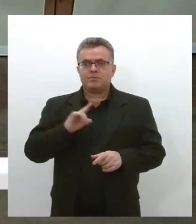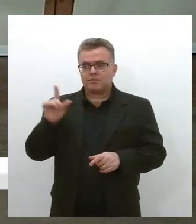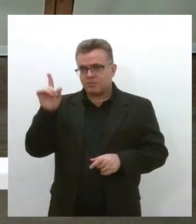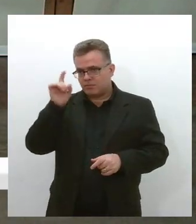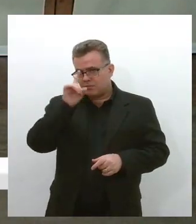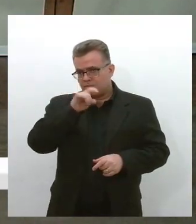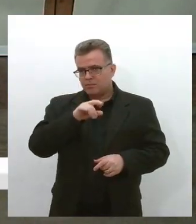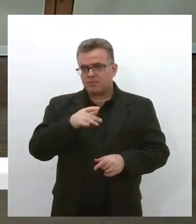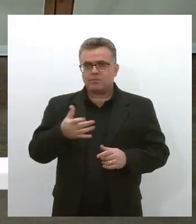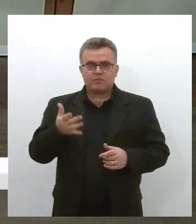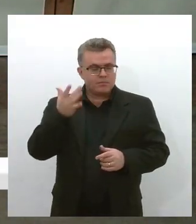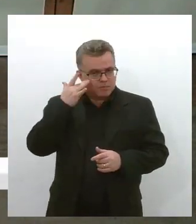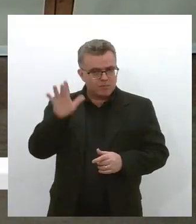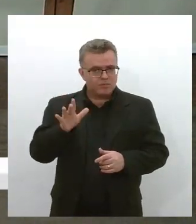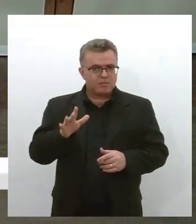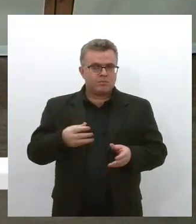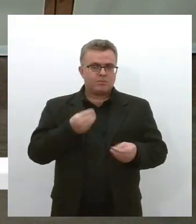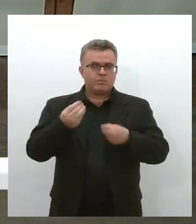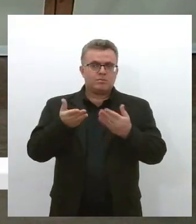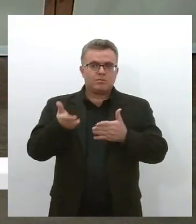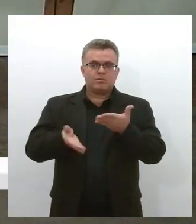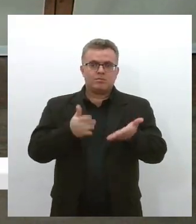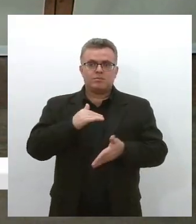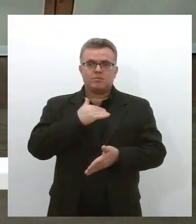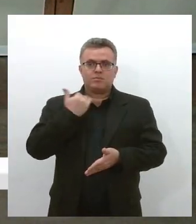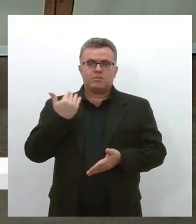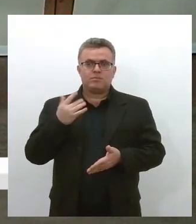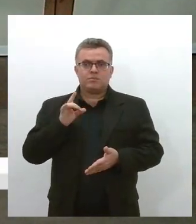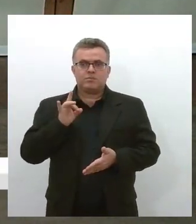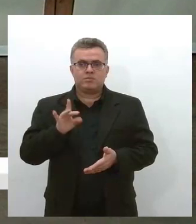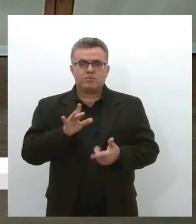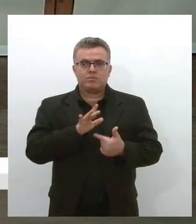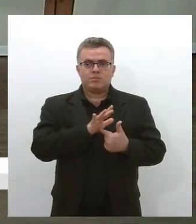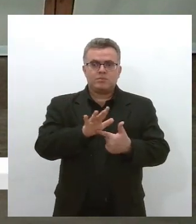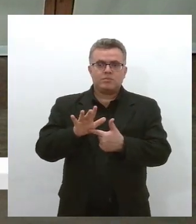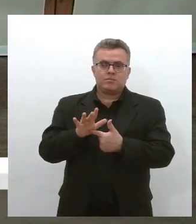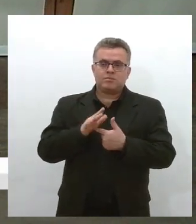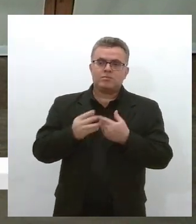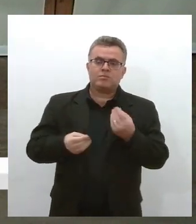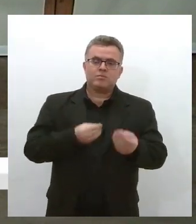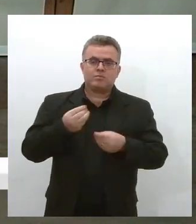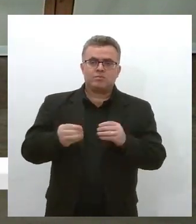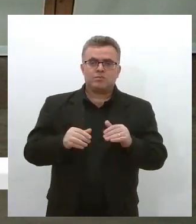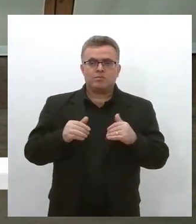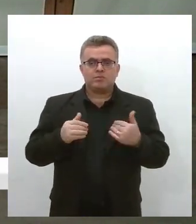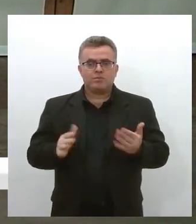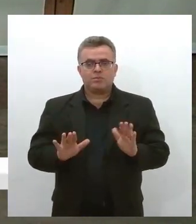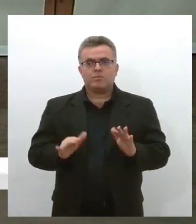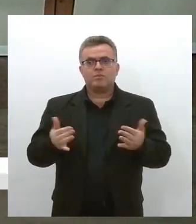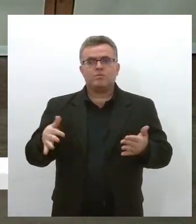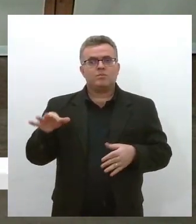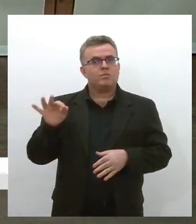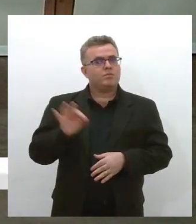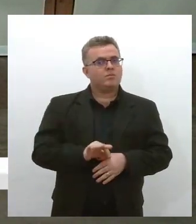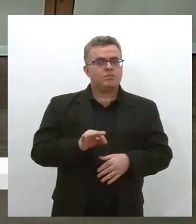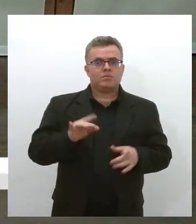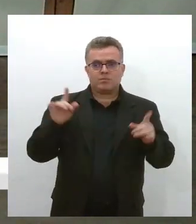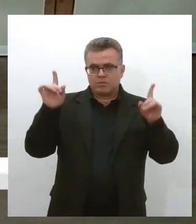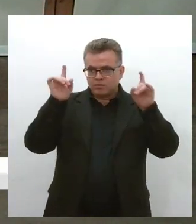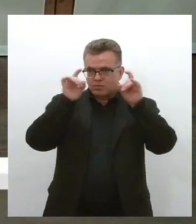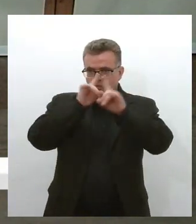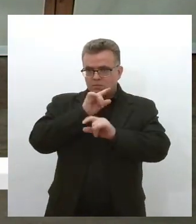com essa morte. Né? Só para pontuar um dado em relação a né, qual é esse percentual de dificuldade de tratar